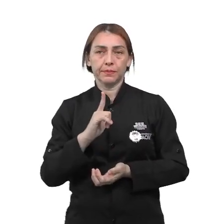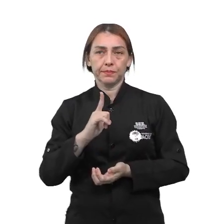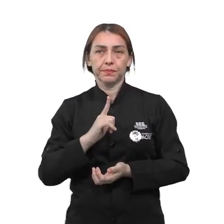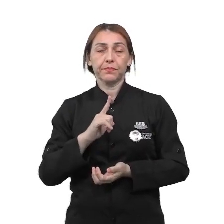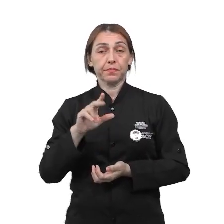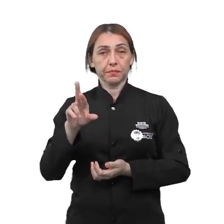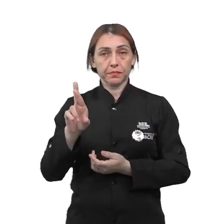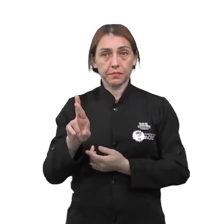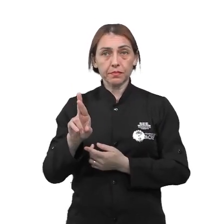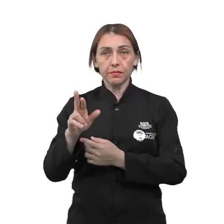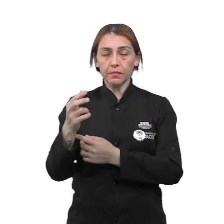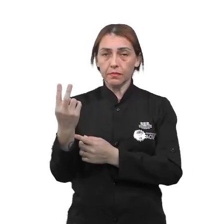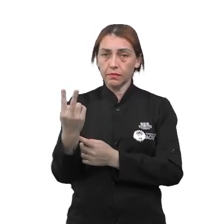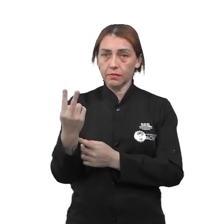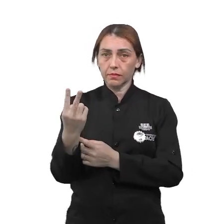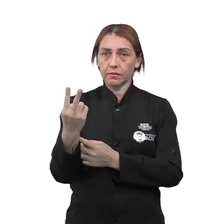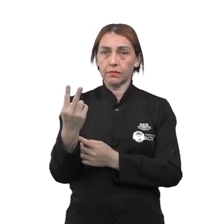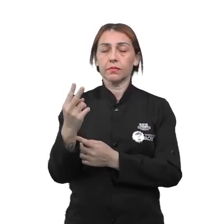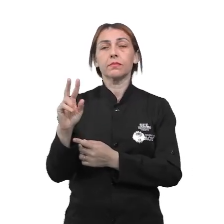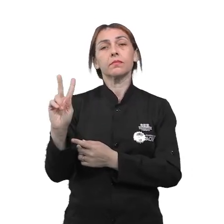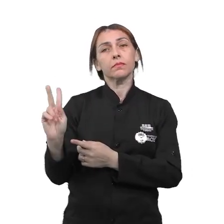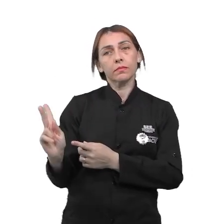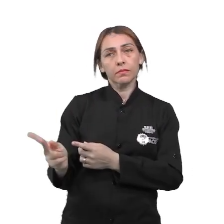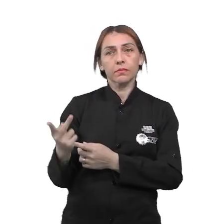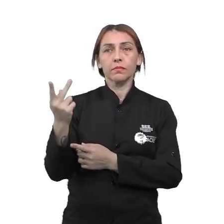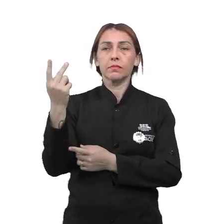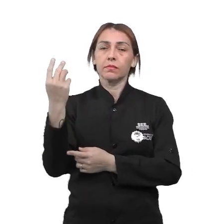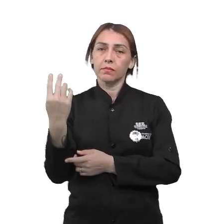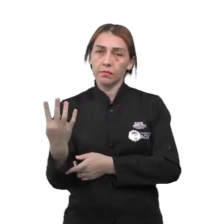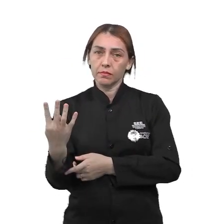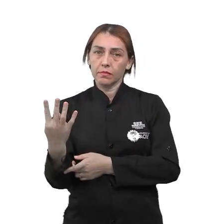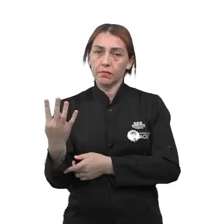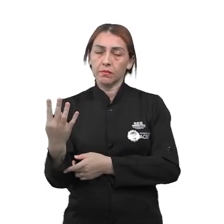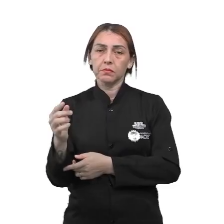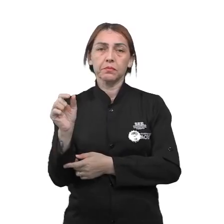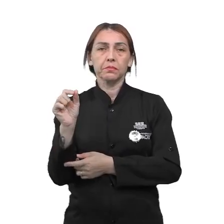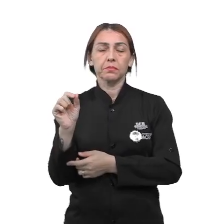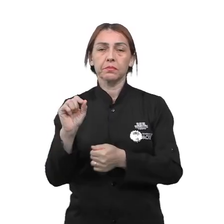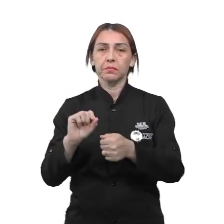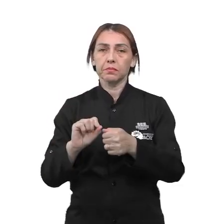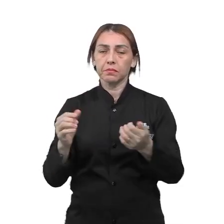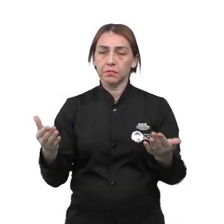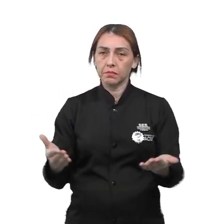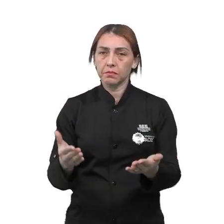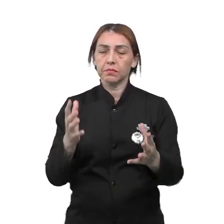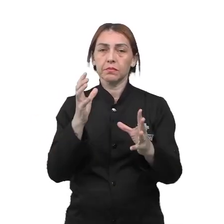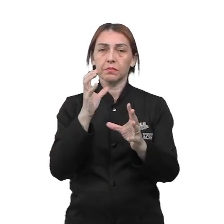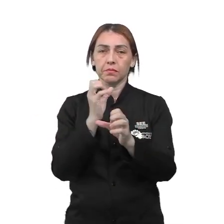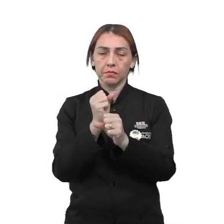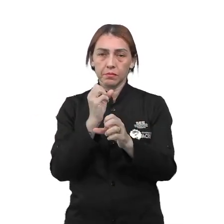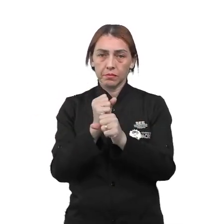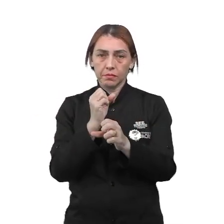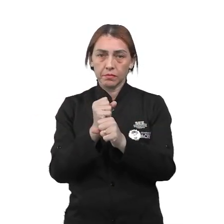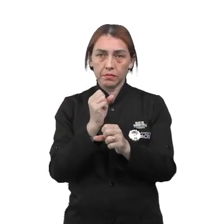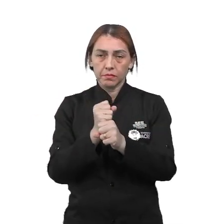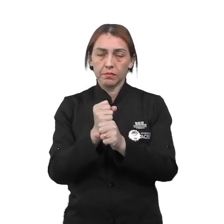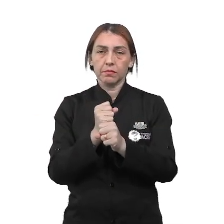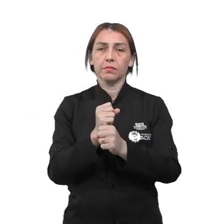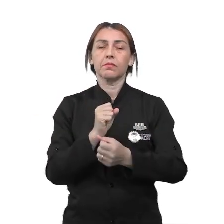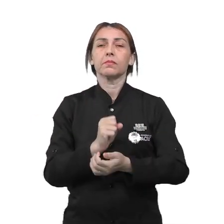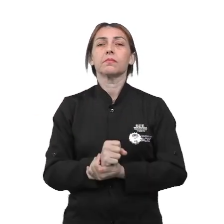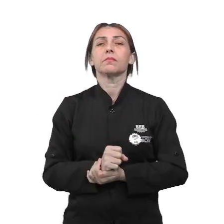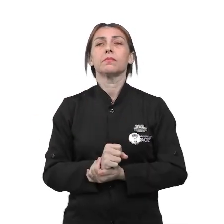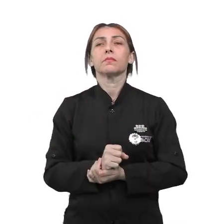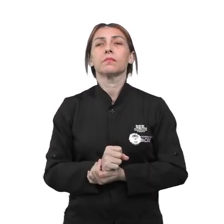raio 2 e tenho como altura 4. O que eu vou fazer agora? Eu vou calcular o volume dessa figura e